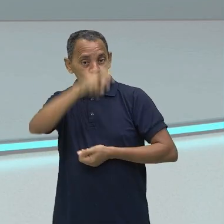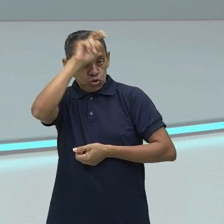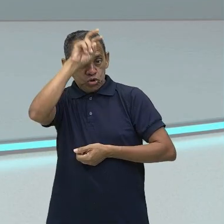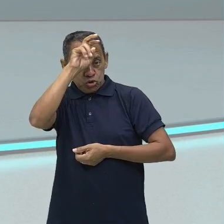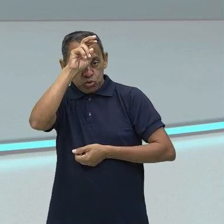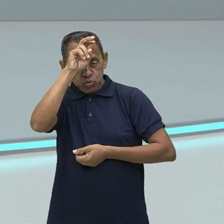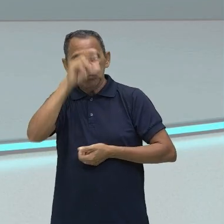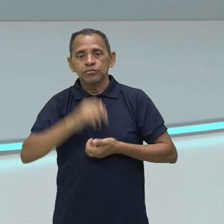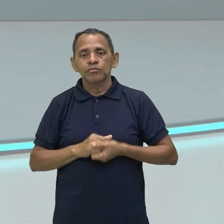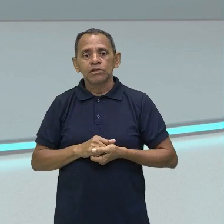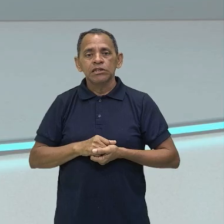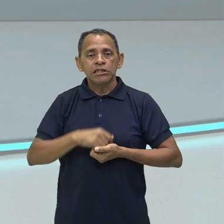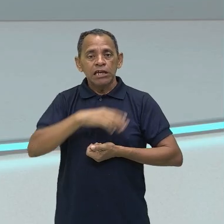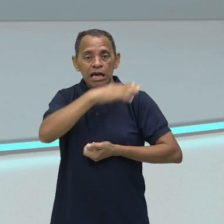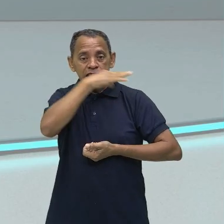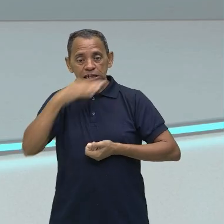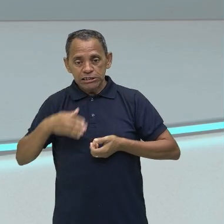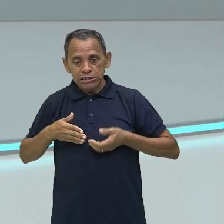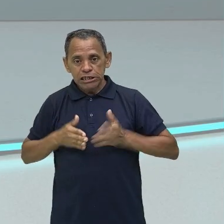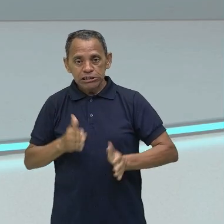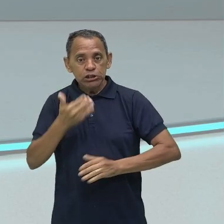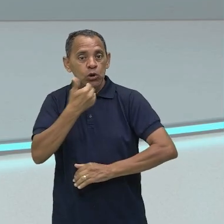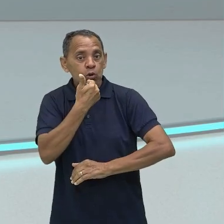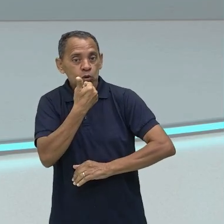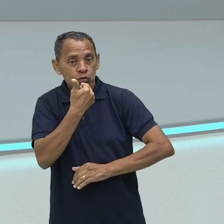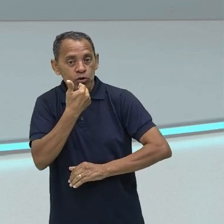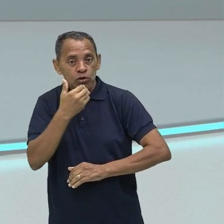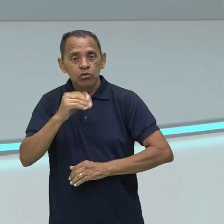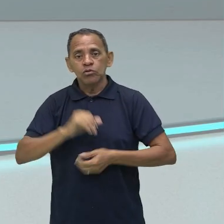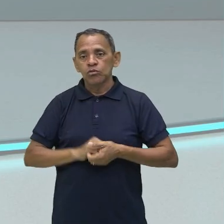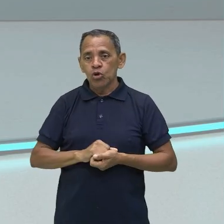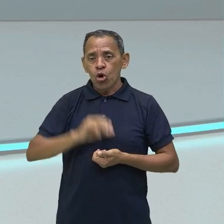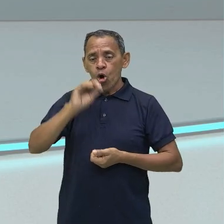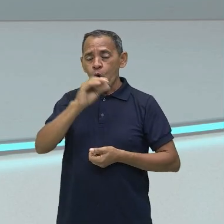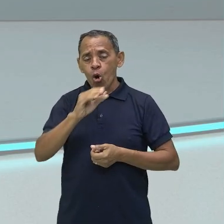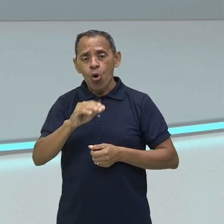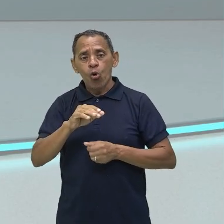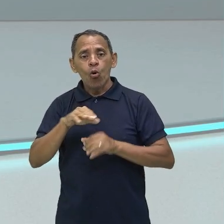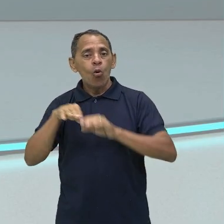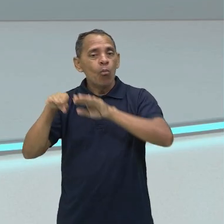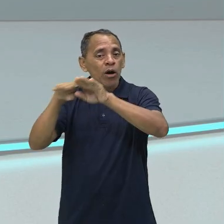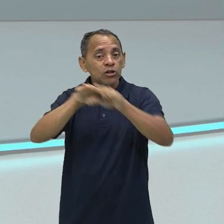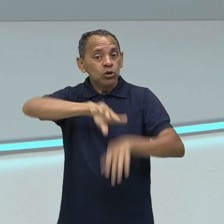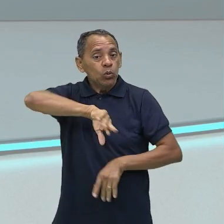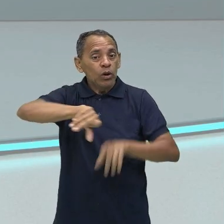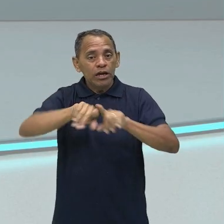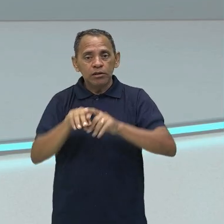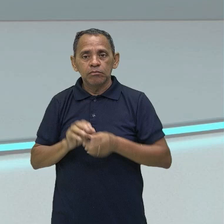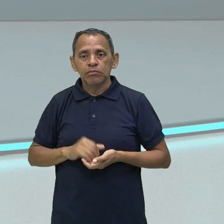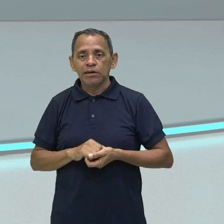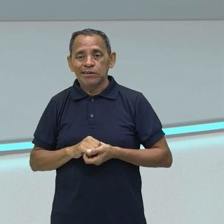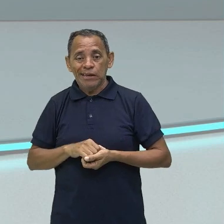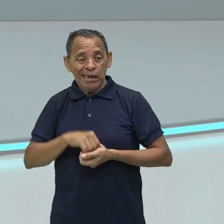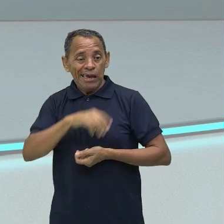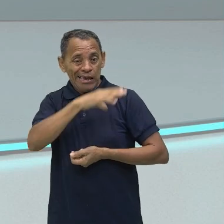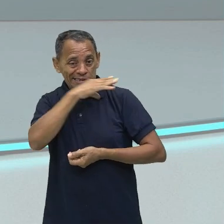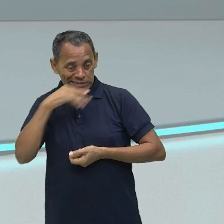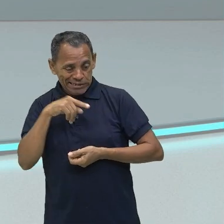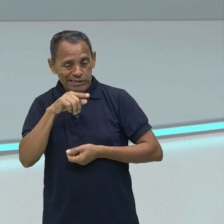consideradas normais ou típicas daquela época, elas eram jogadas ao rio,